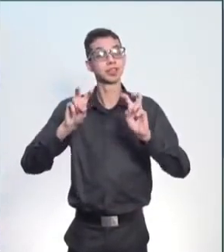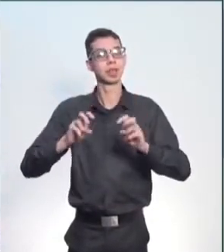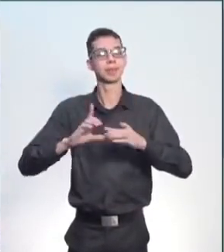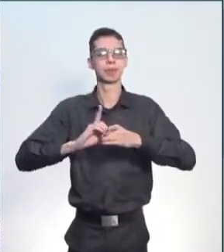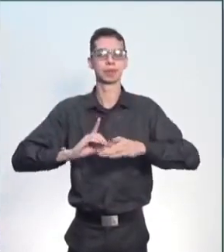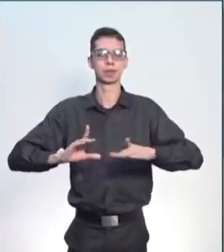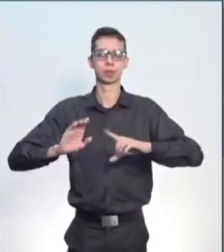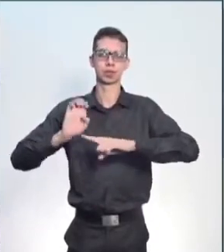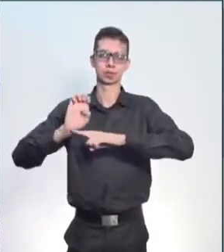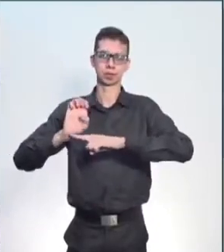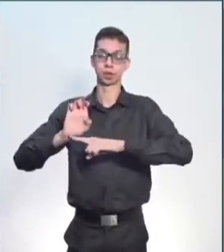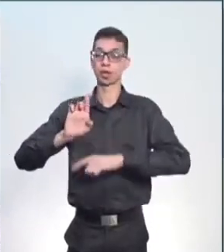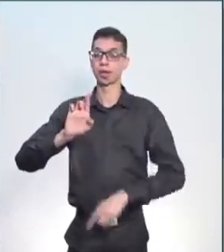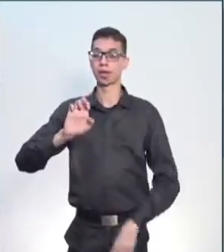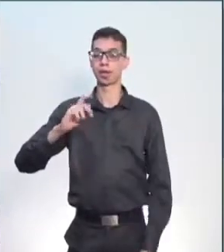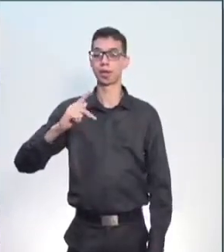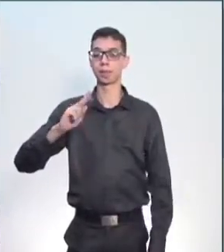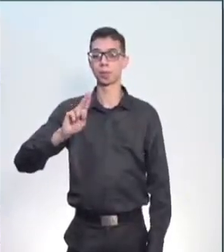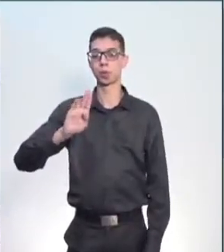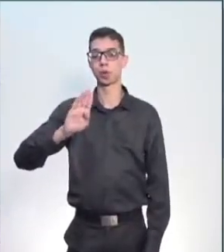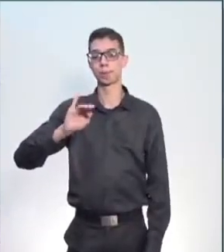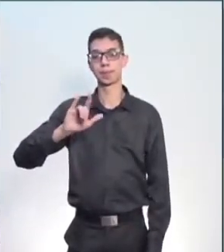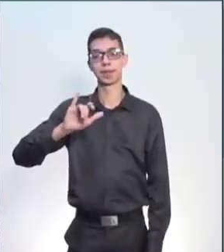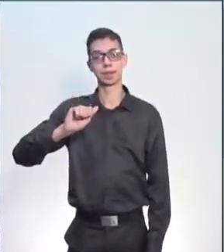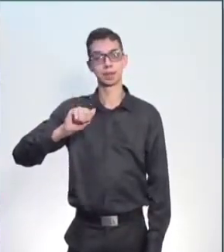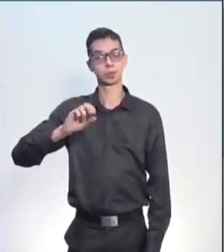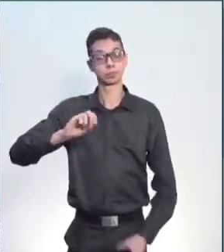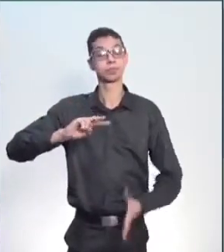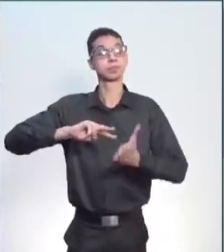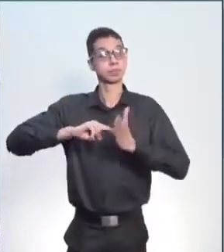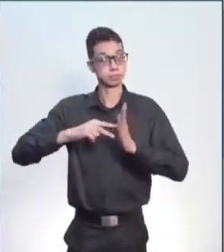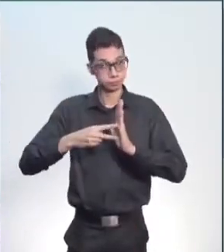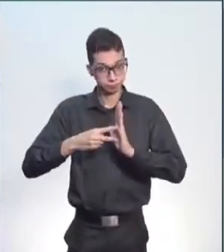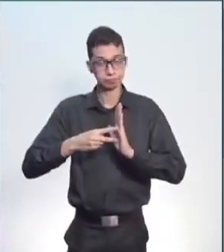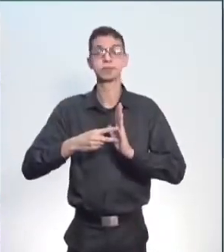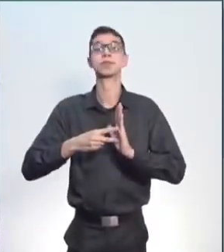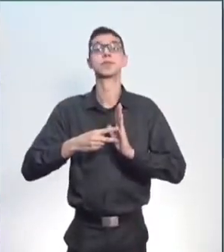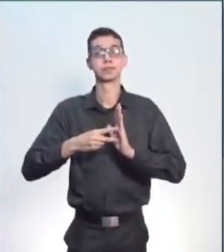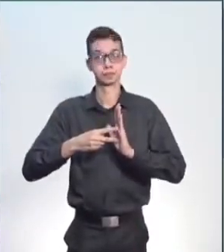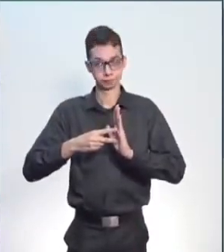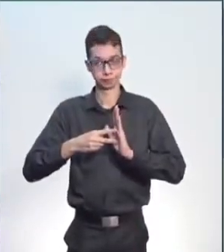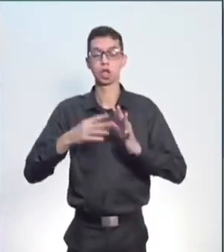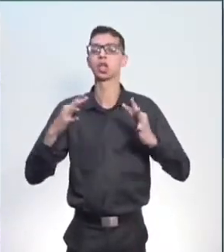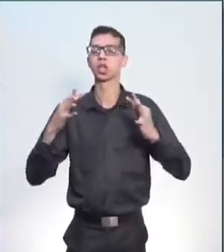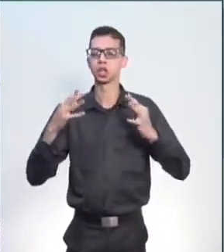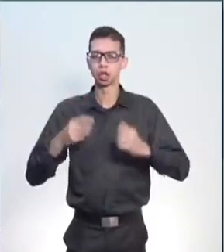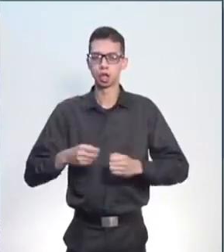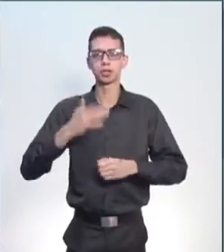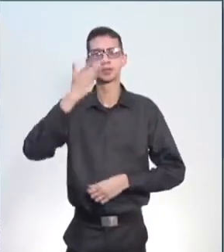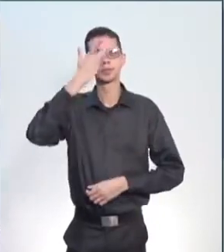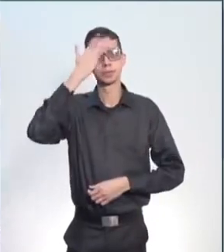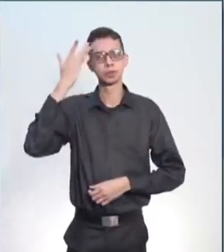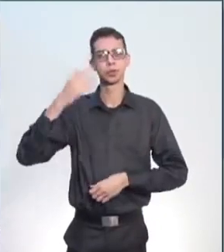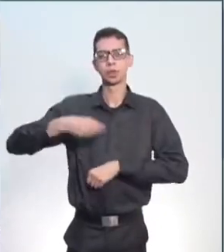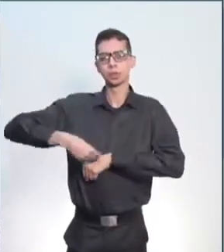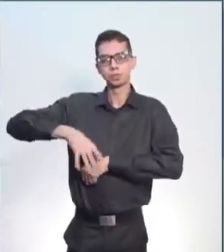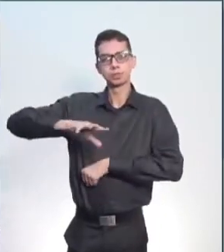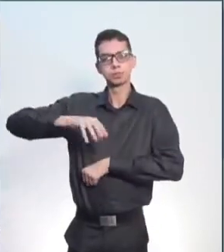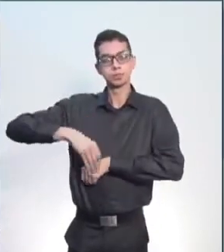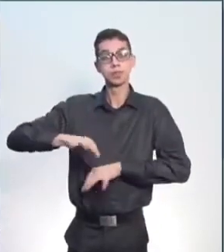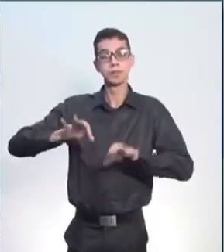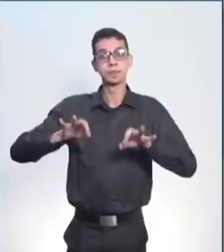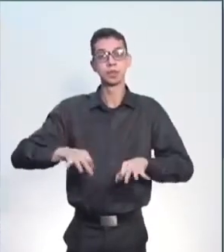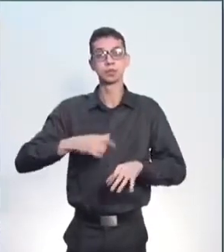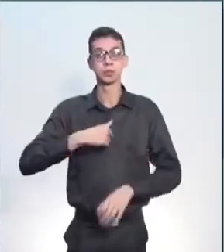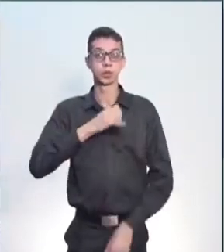e que todos têm que contribuir, né? Ainda que eu não tire efetivamente agora um dinheiro do meu